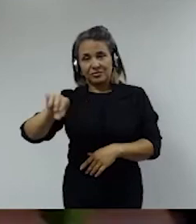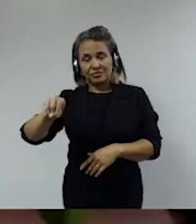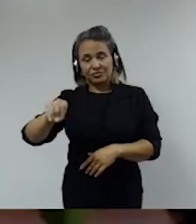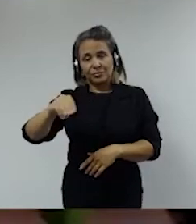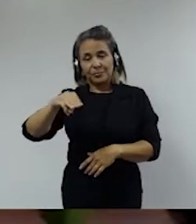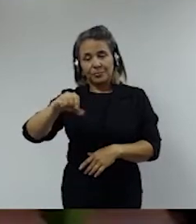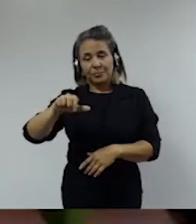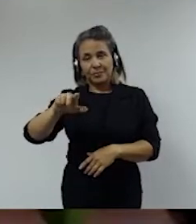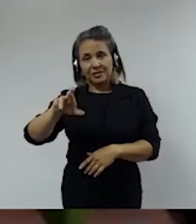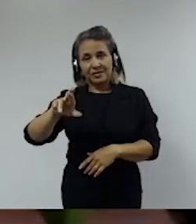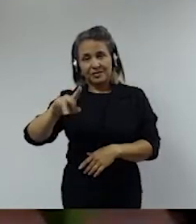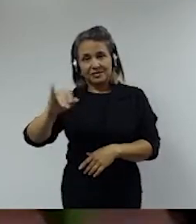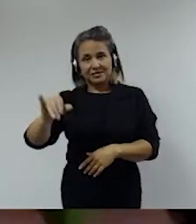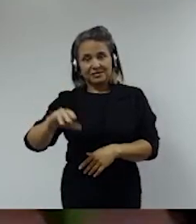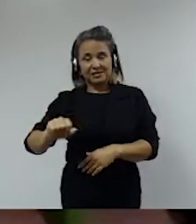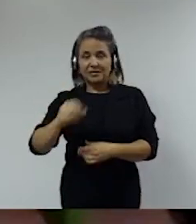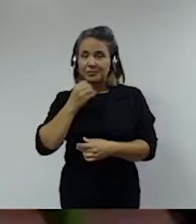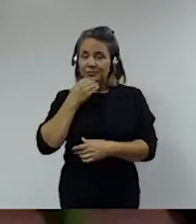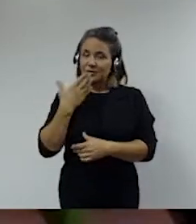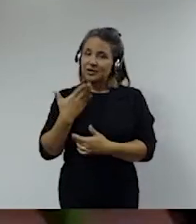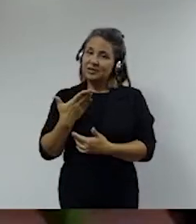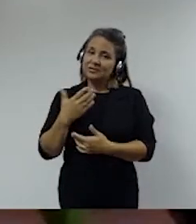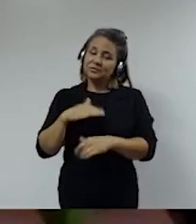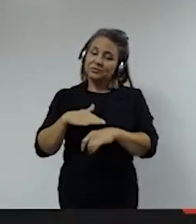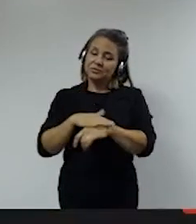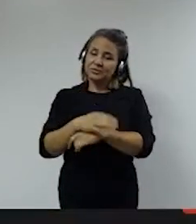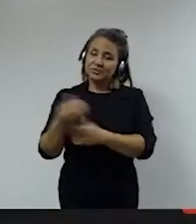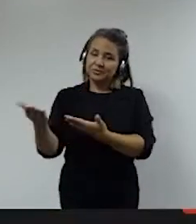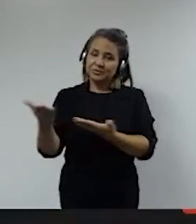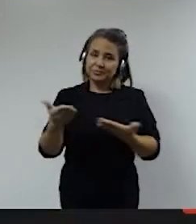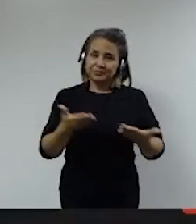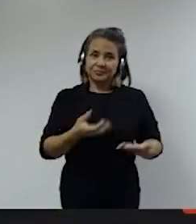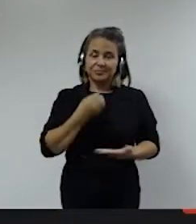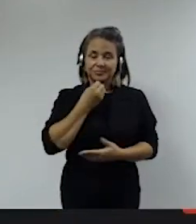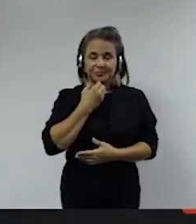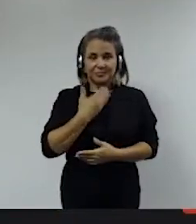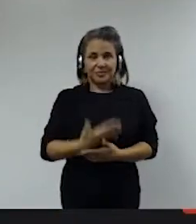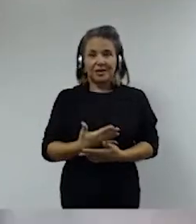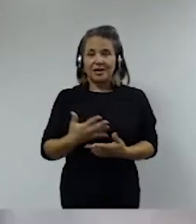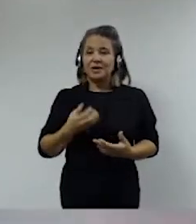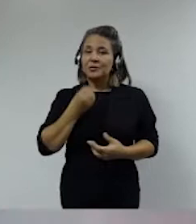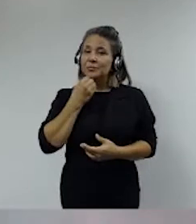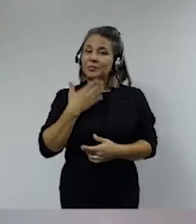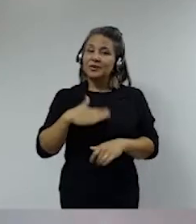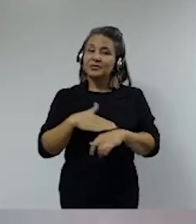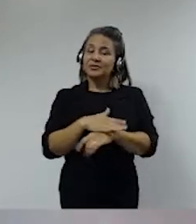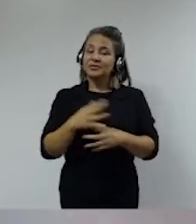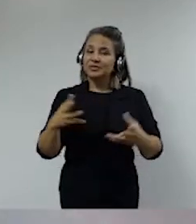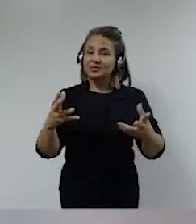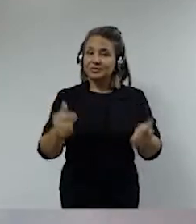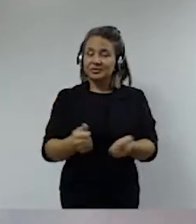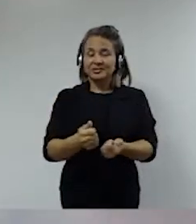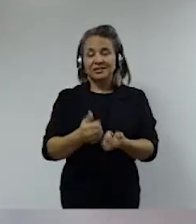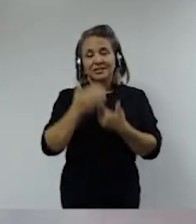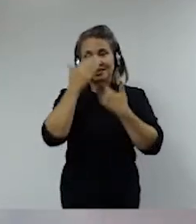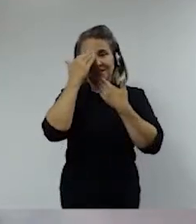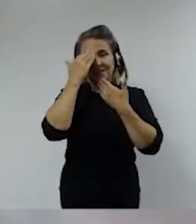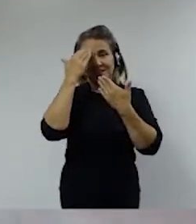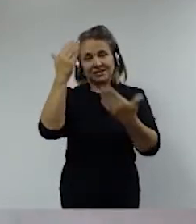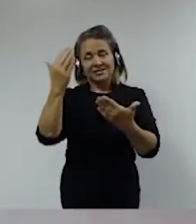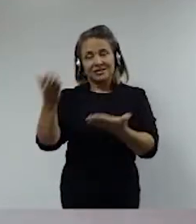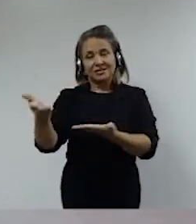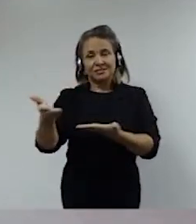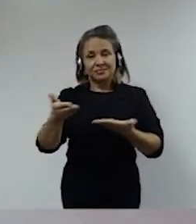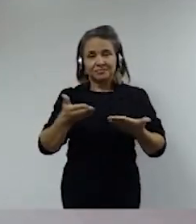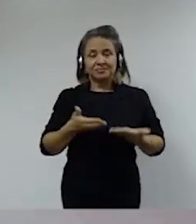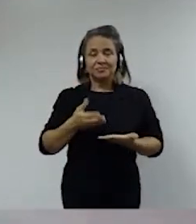noite, seja bem-vindo. Boa noite a todos. Queria agradecer imensamente o convite